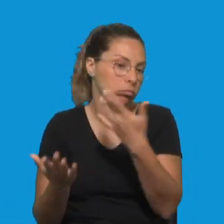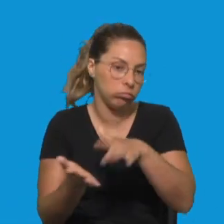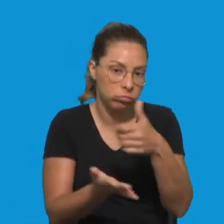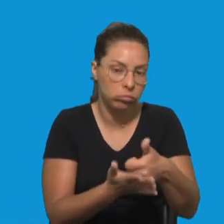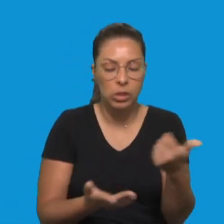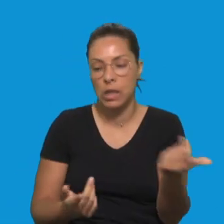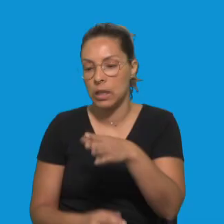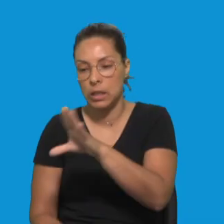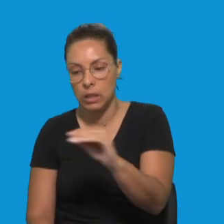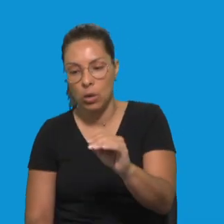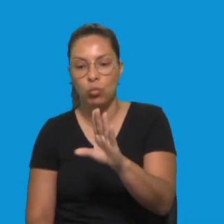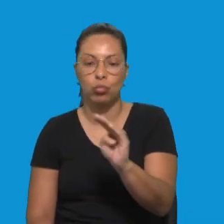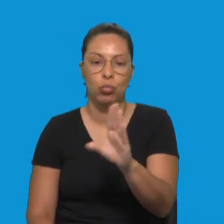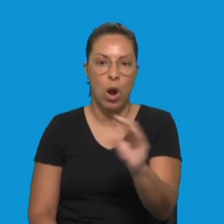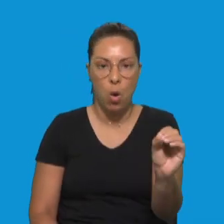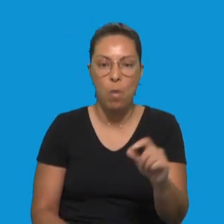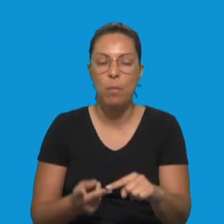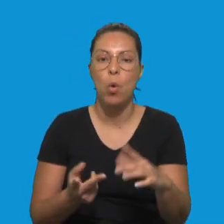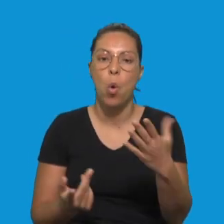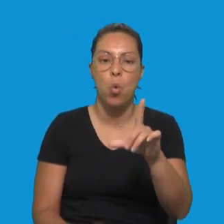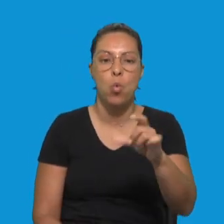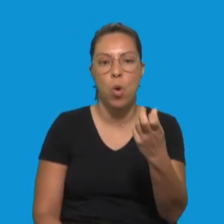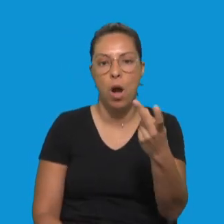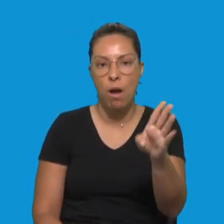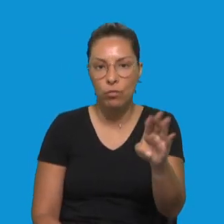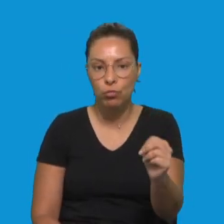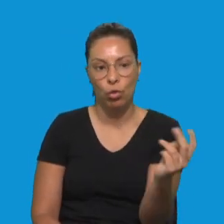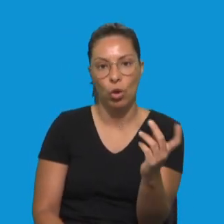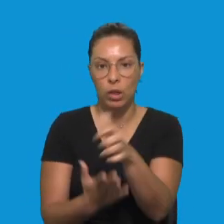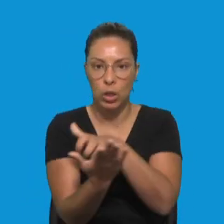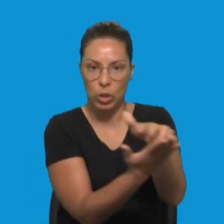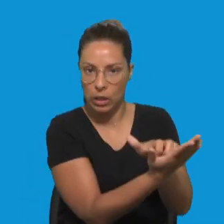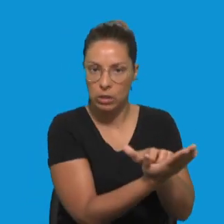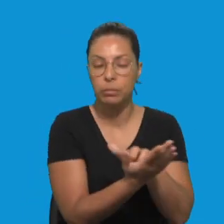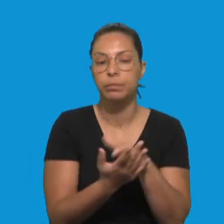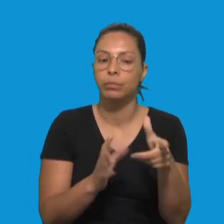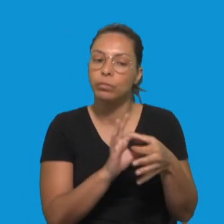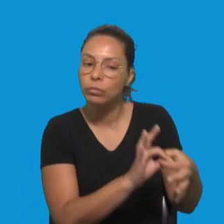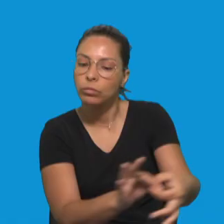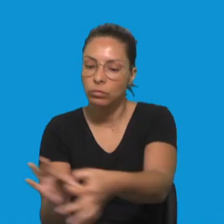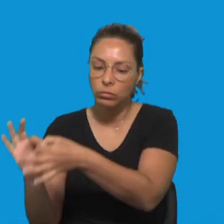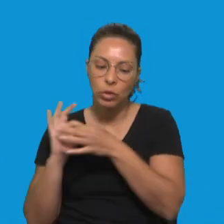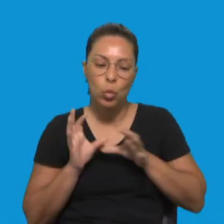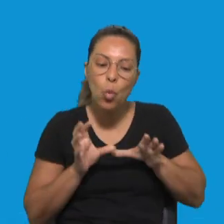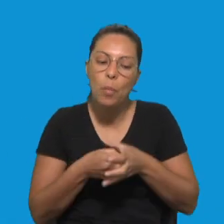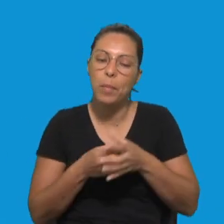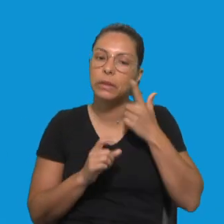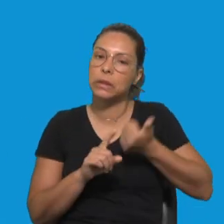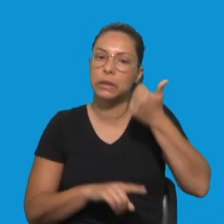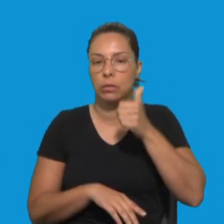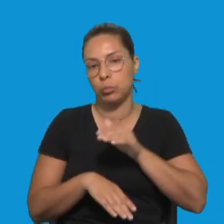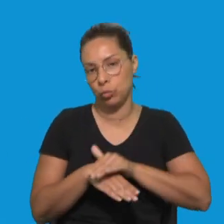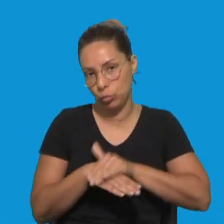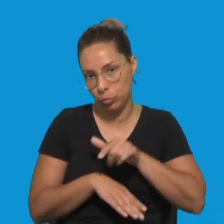João, designadamente Lucas, onde a experiência de comunhão é o melhor sinal deste testemunho. E